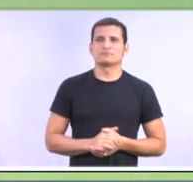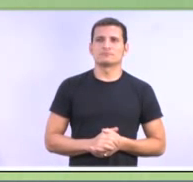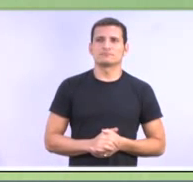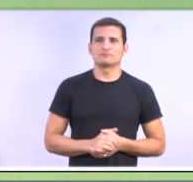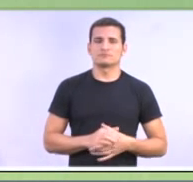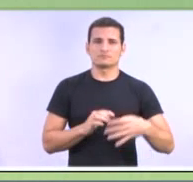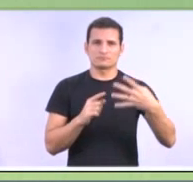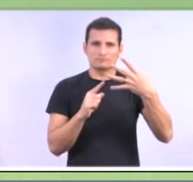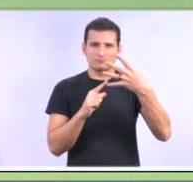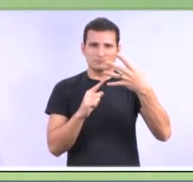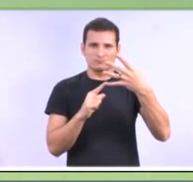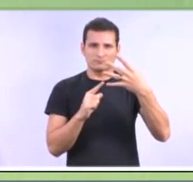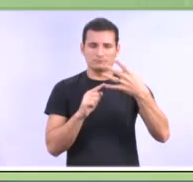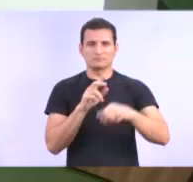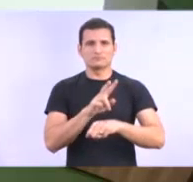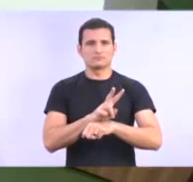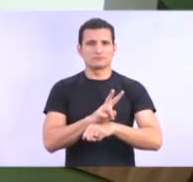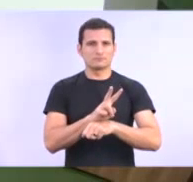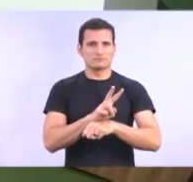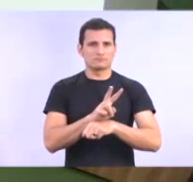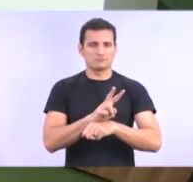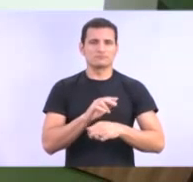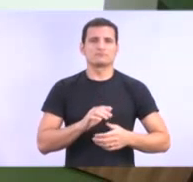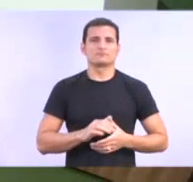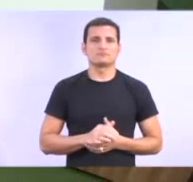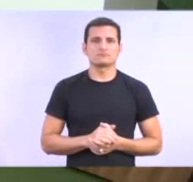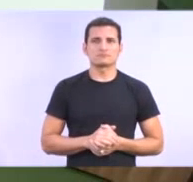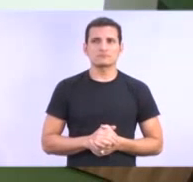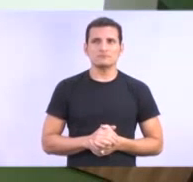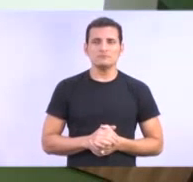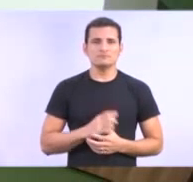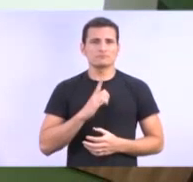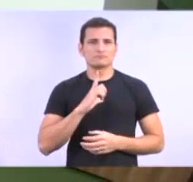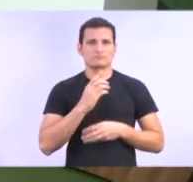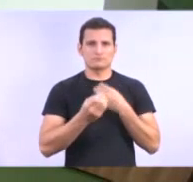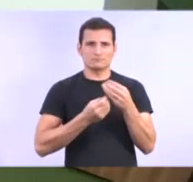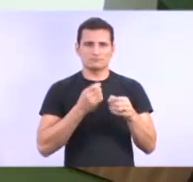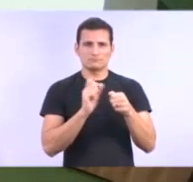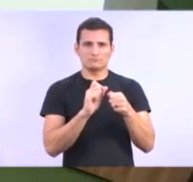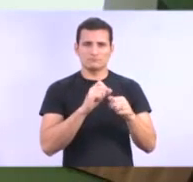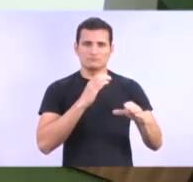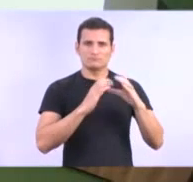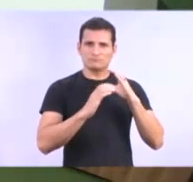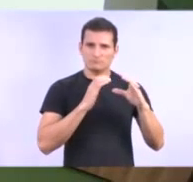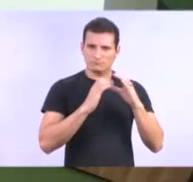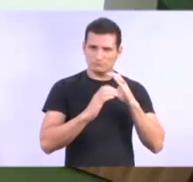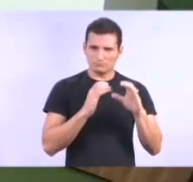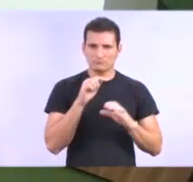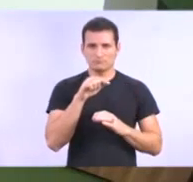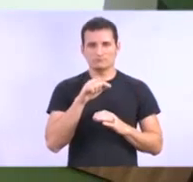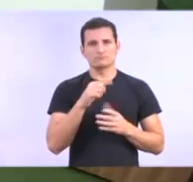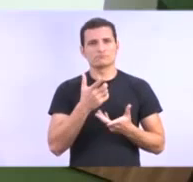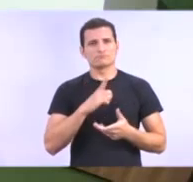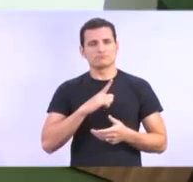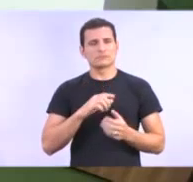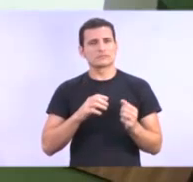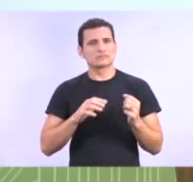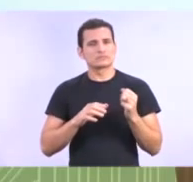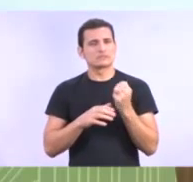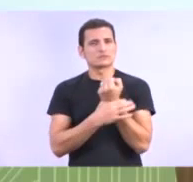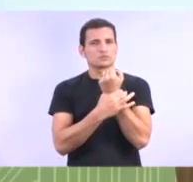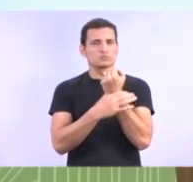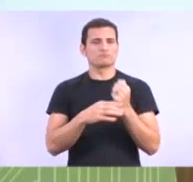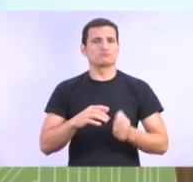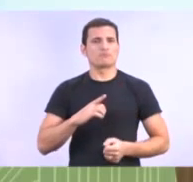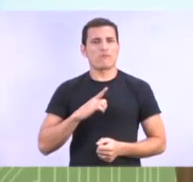Que, então, a gente ter condições aí de fazer essa comunicação, que ela ocorra de forma segura, que ela